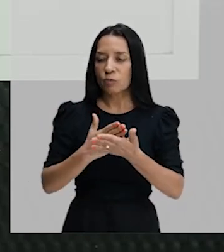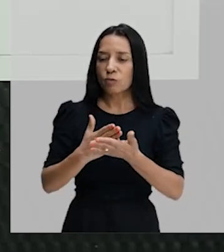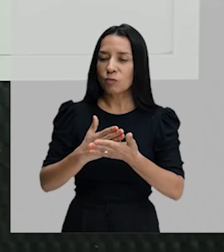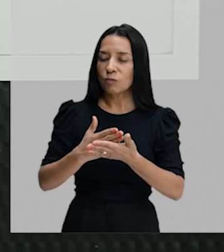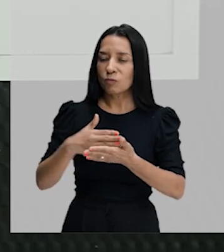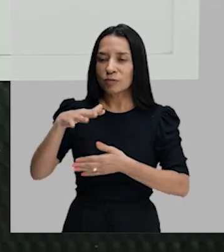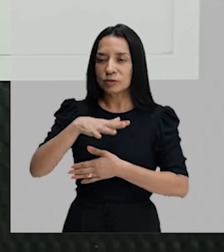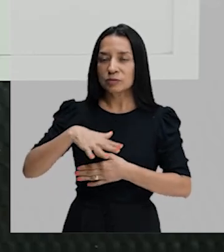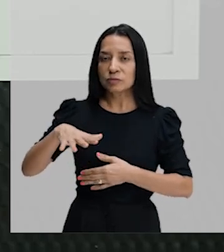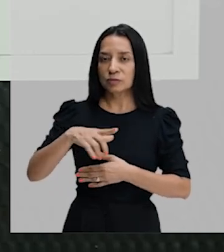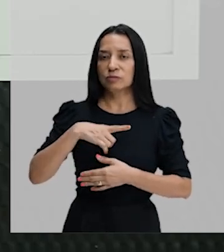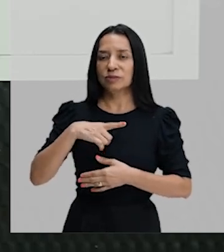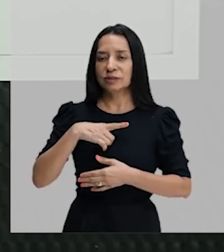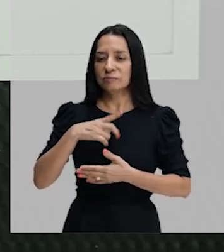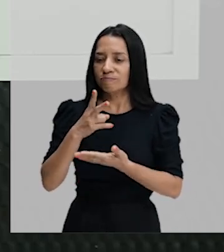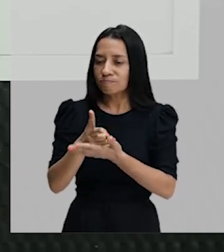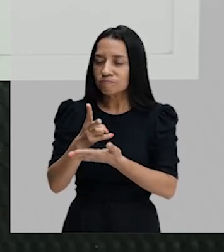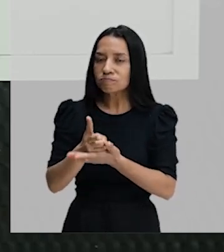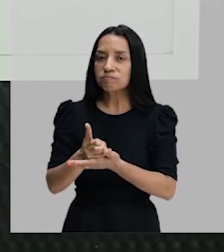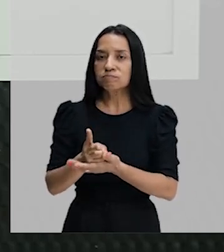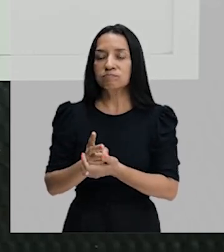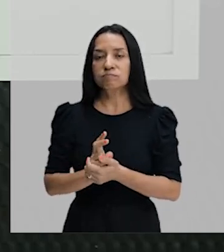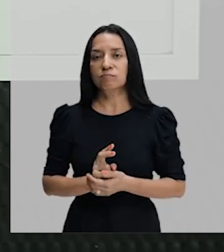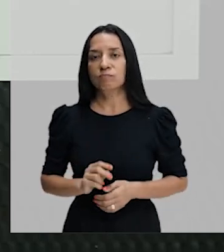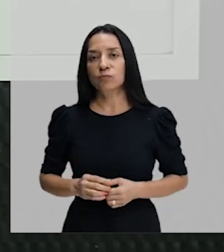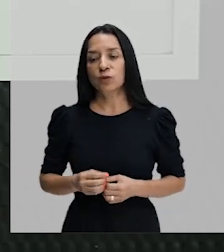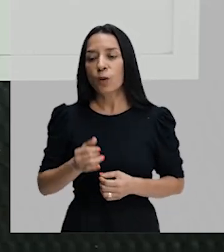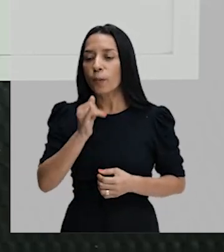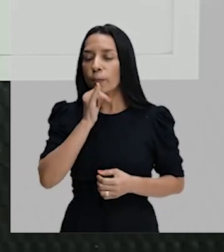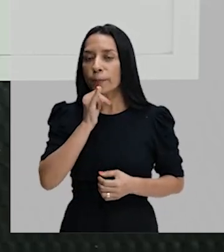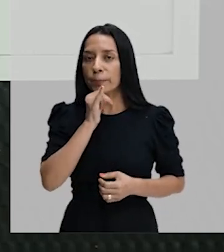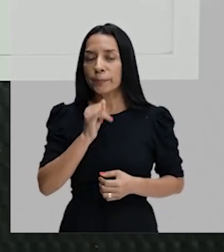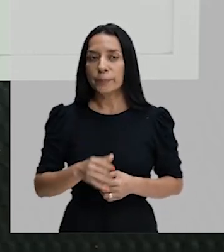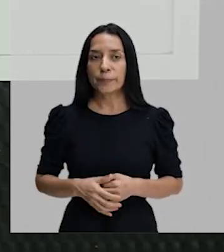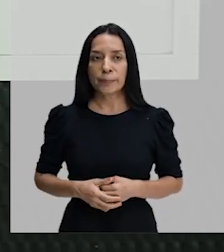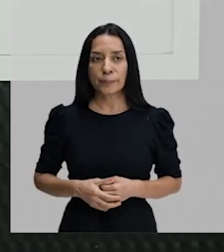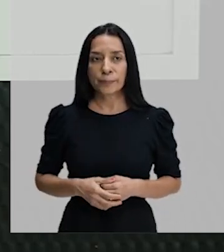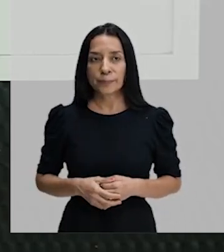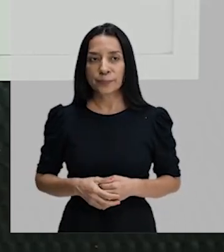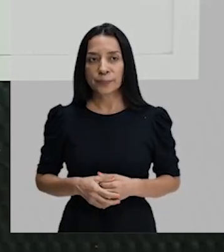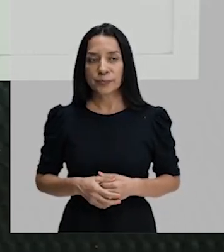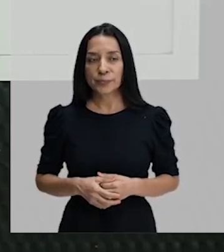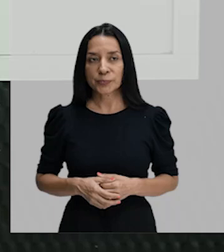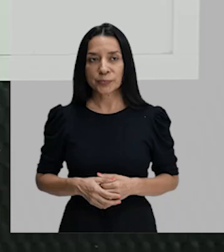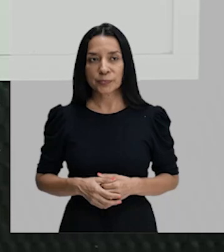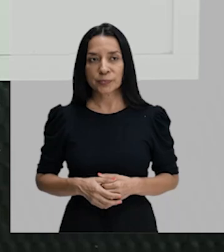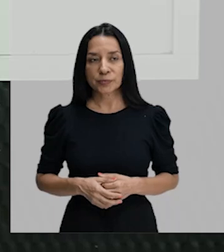que são situações recorrentes. Tá certo? Como, por exemplo,